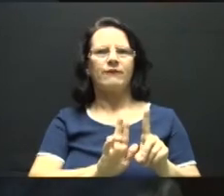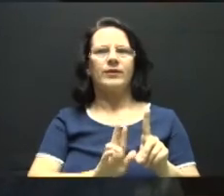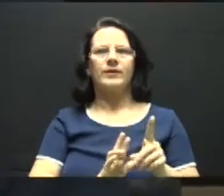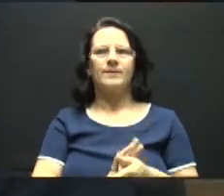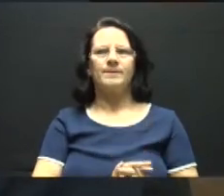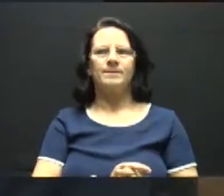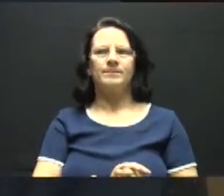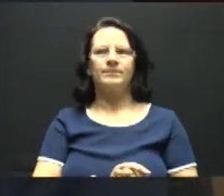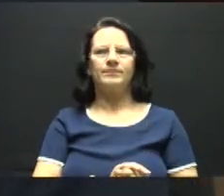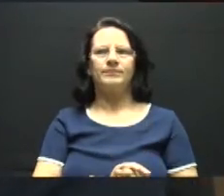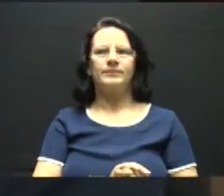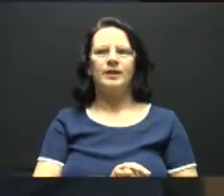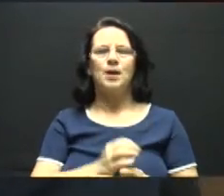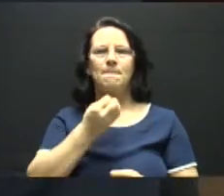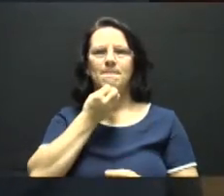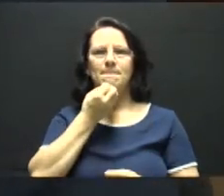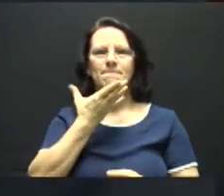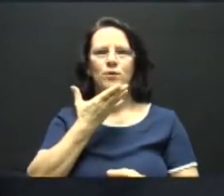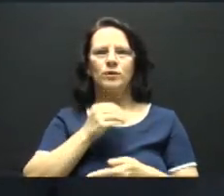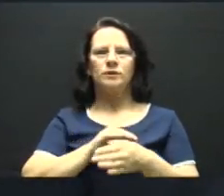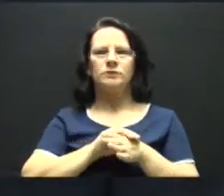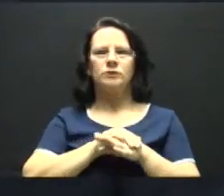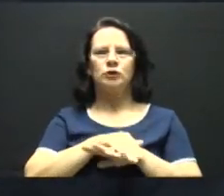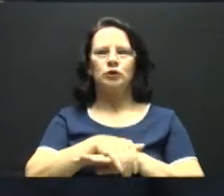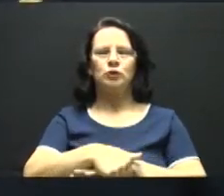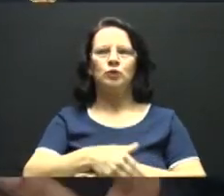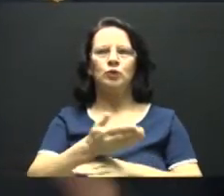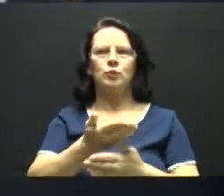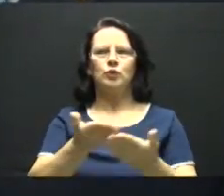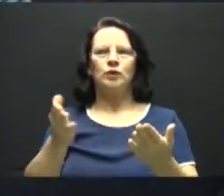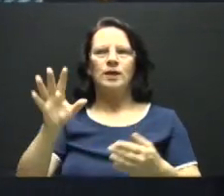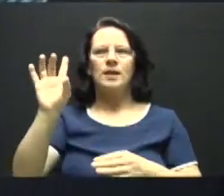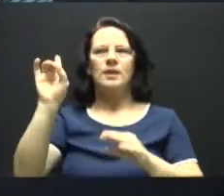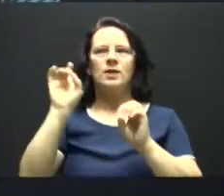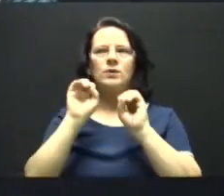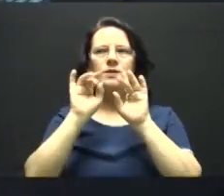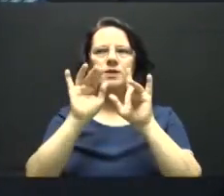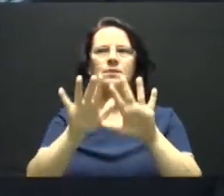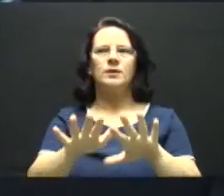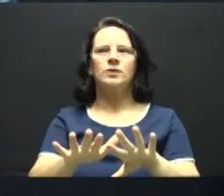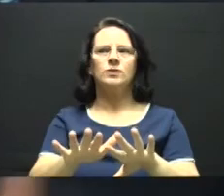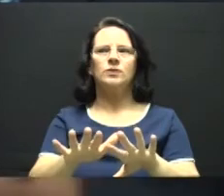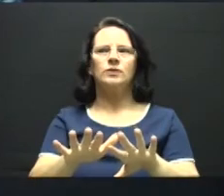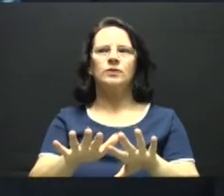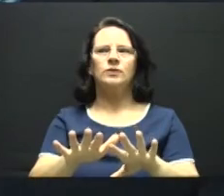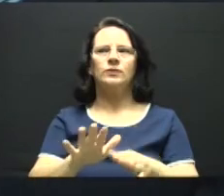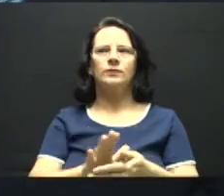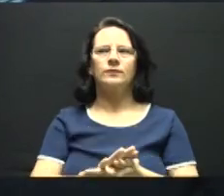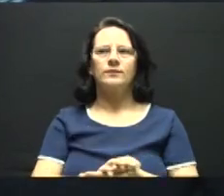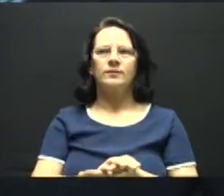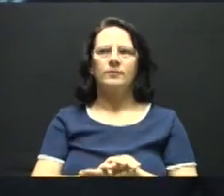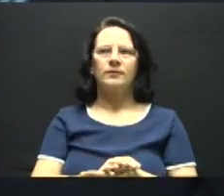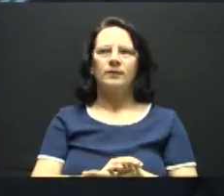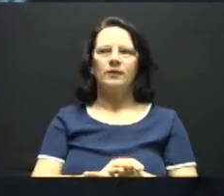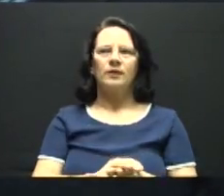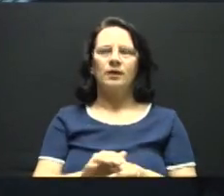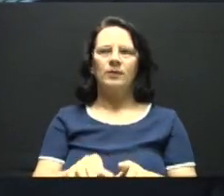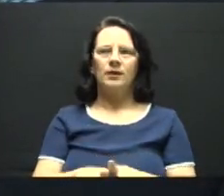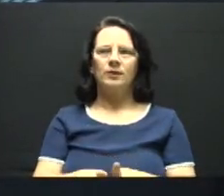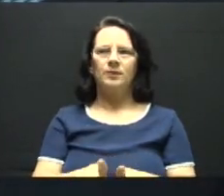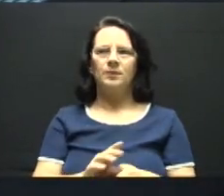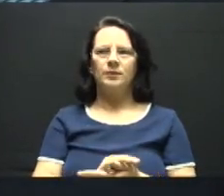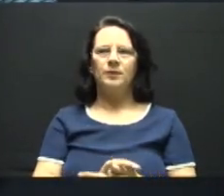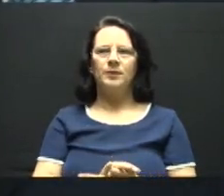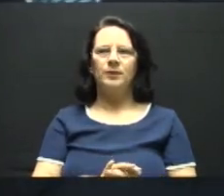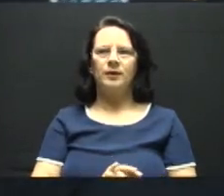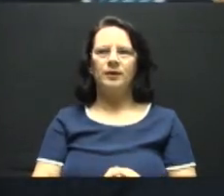obrigado essa lente boa noite muito obrigado michael que deus abençoe você e todos os aqueles que estão acompanhando a programação da tv câmara é